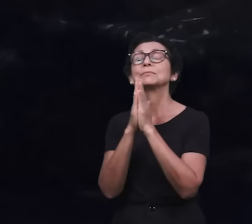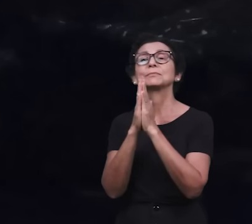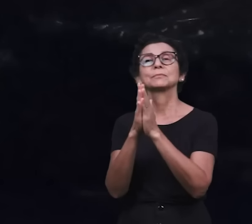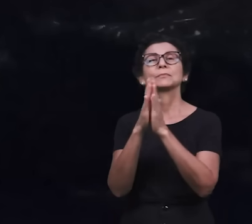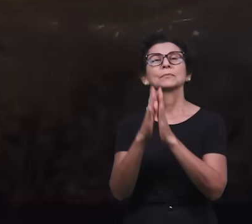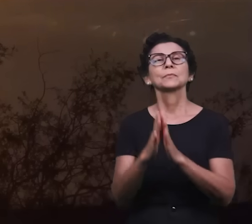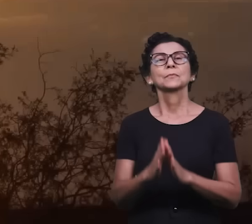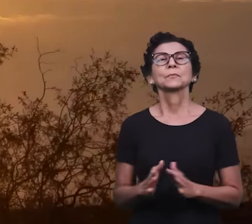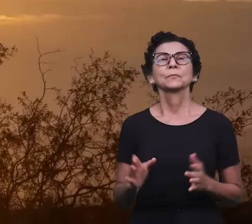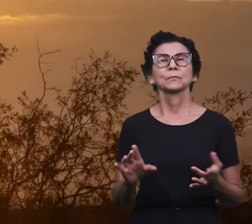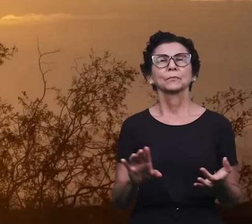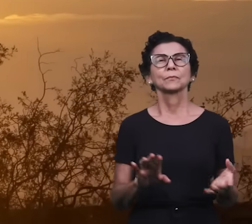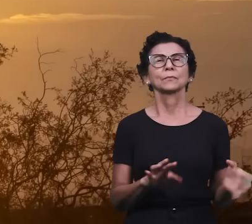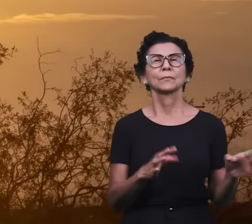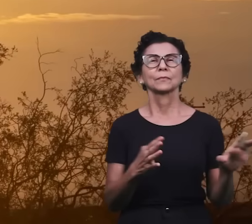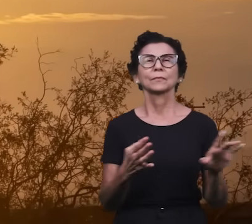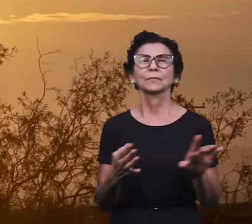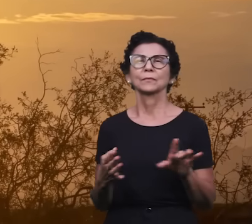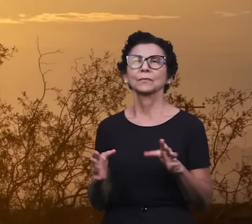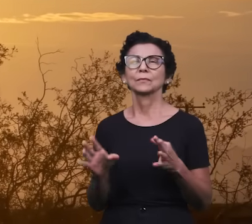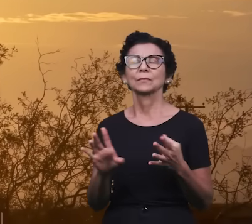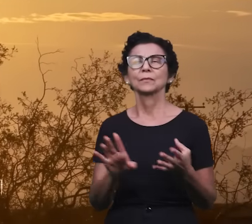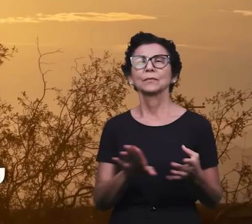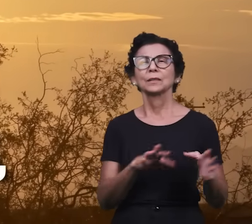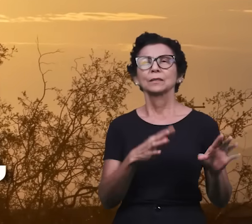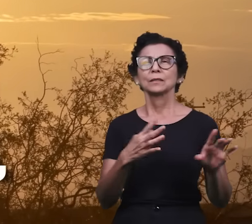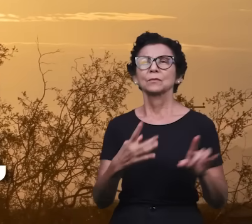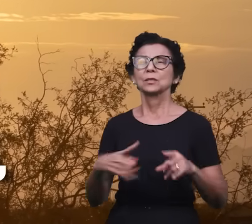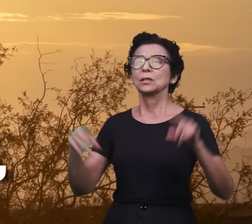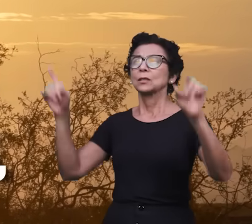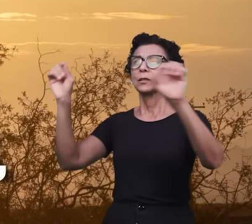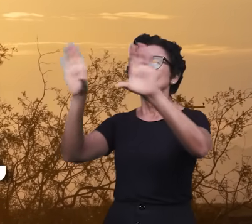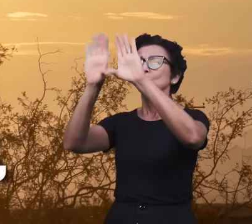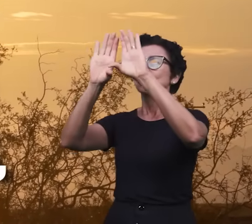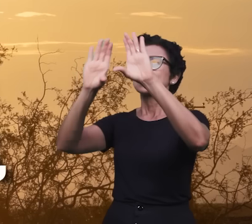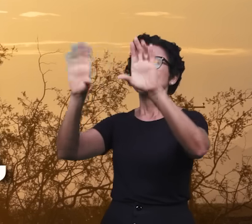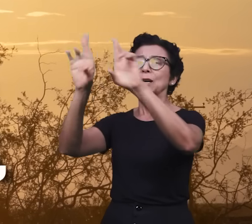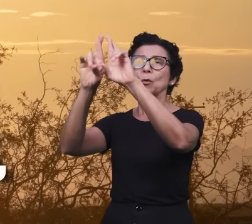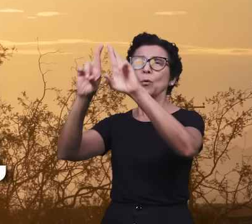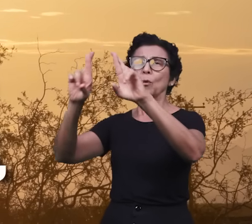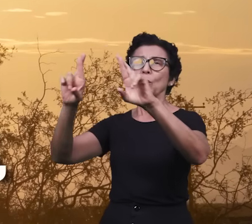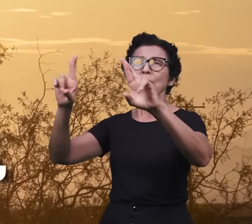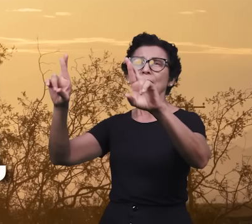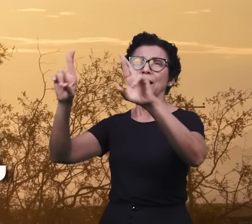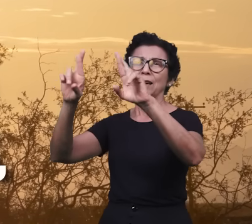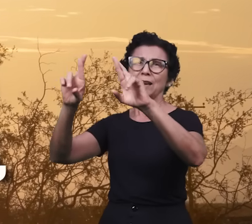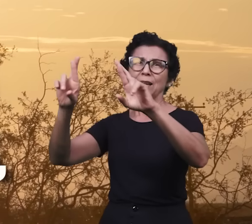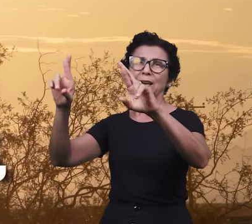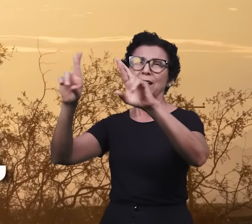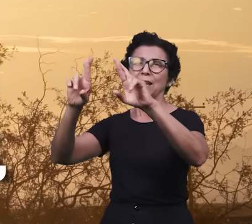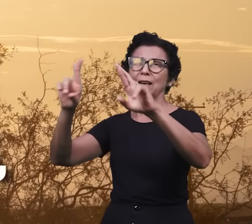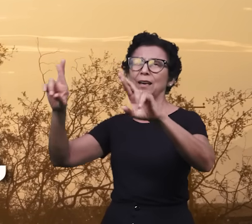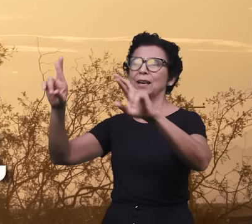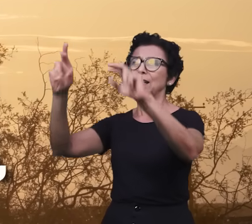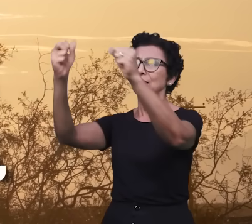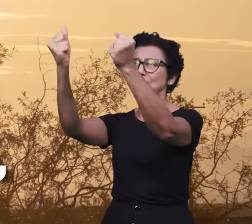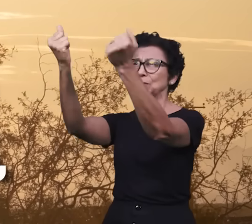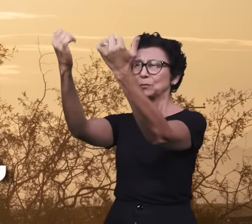vigiarei, e o Teu reino, ó Deus bendito, venha a